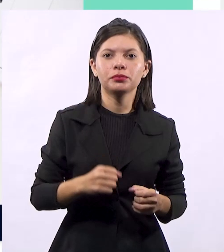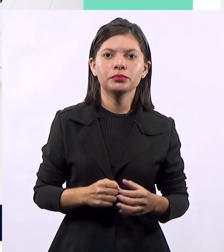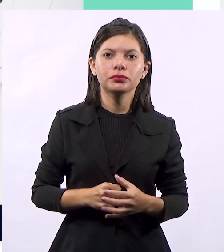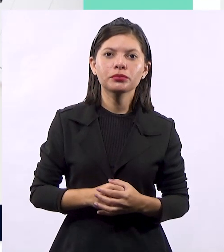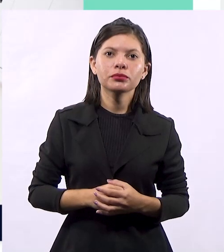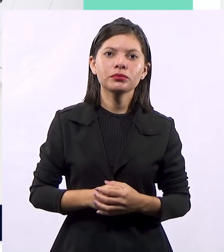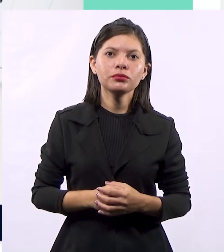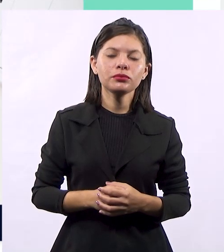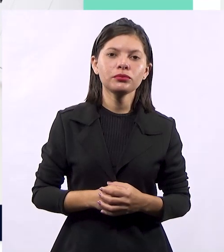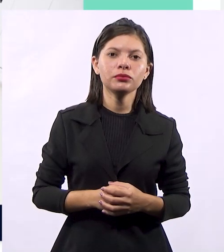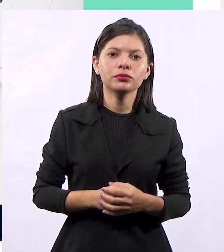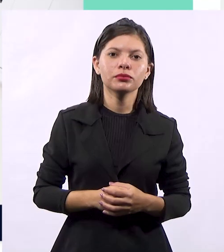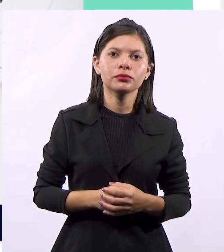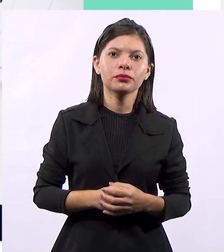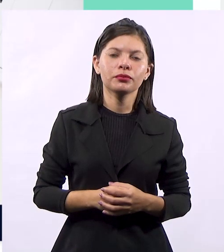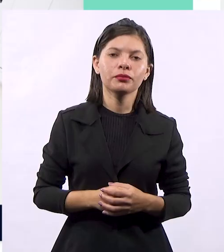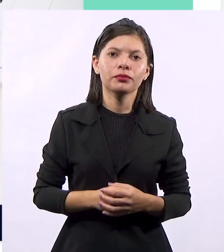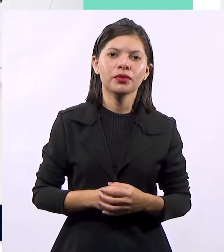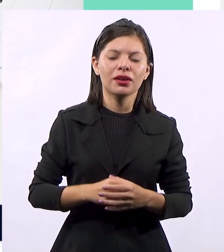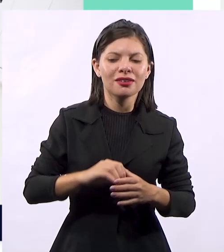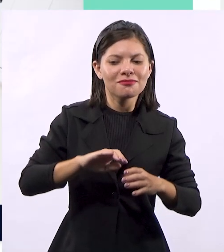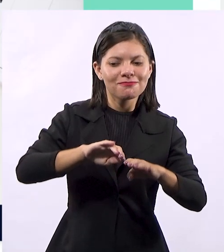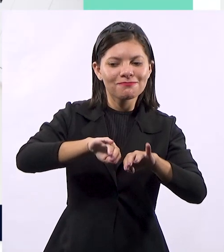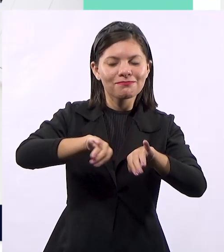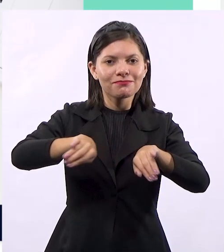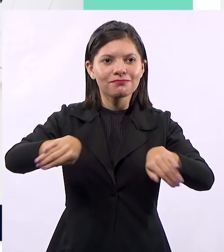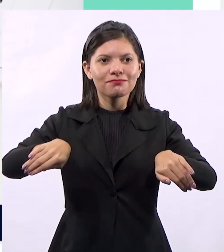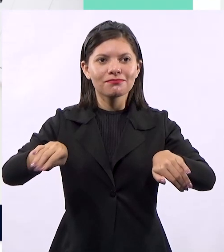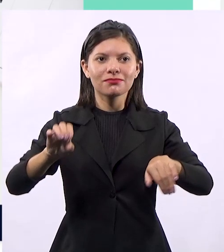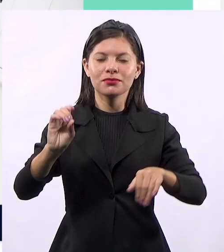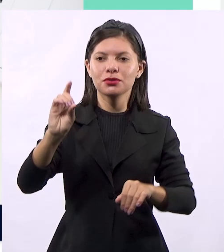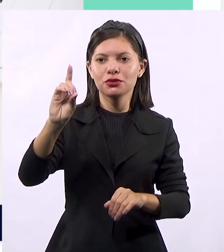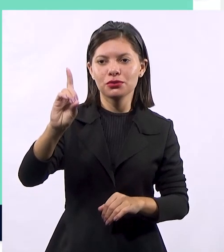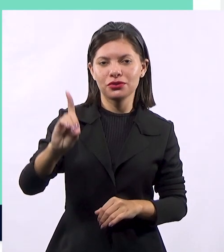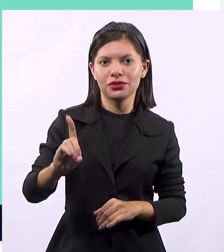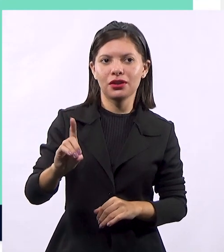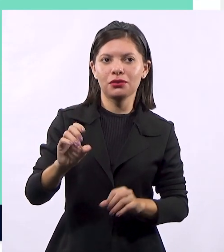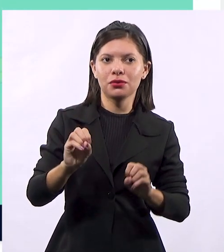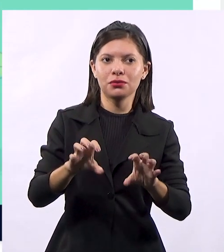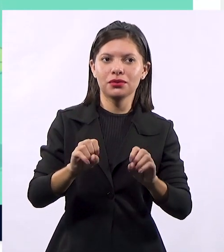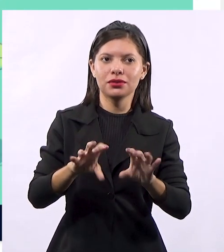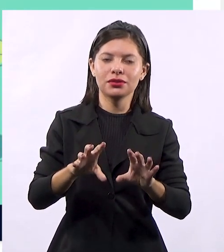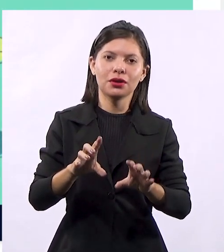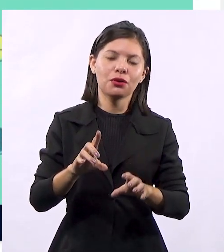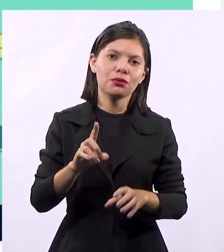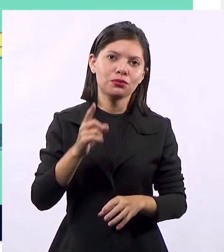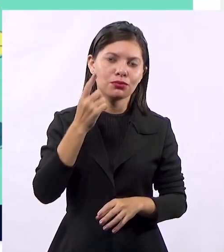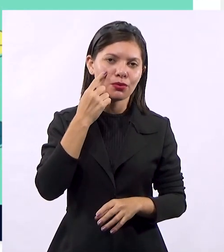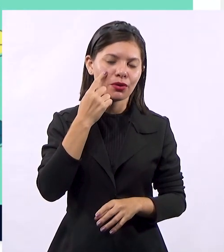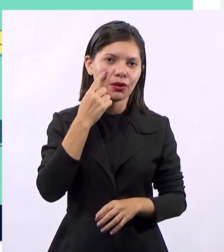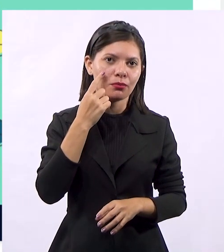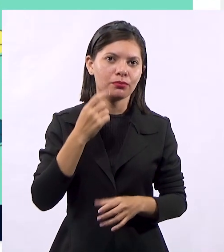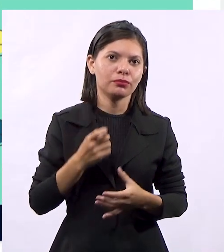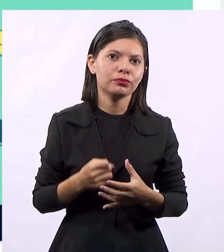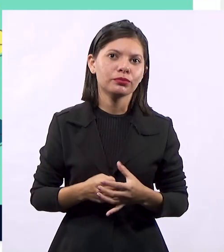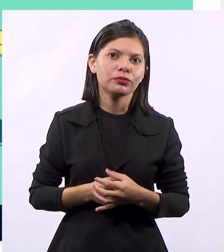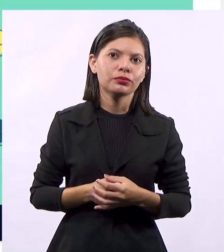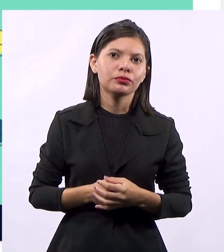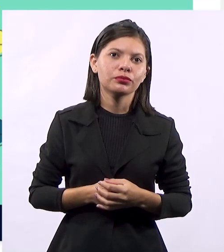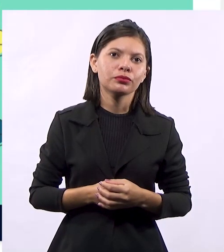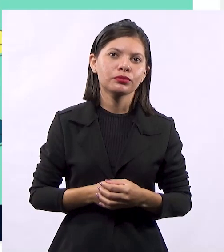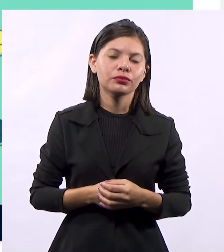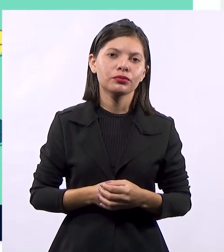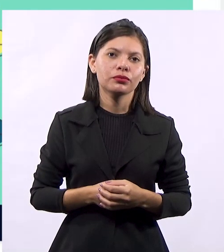educação é direito fundamental. Opa. E aí, enquanto direito, a gente tem na